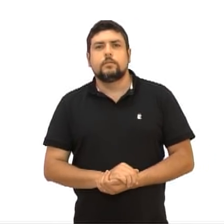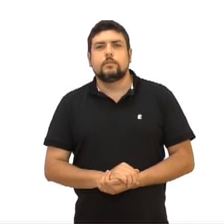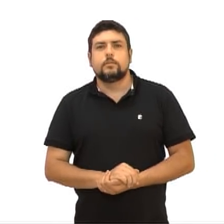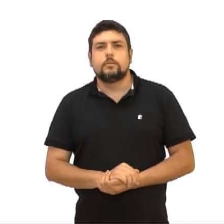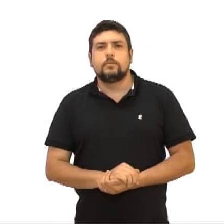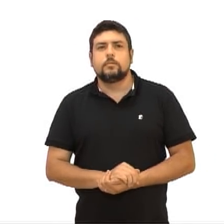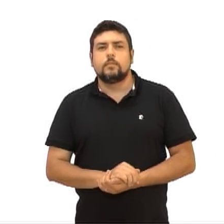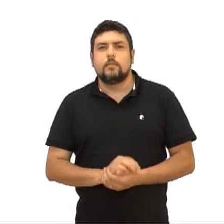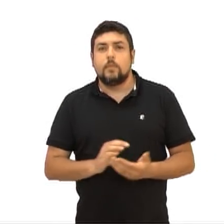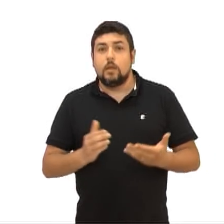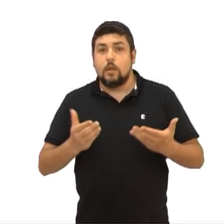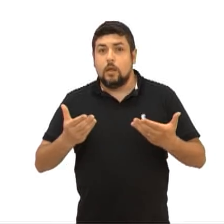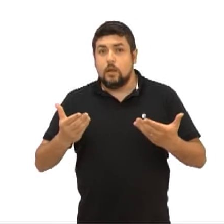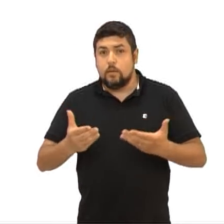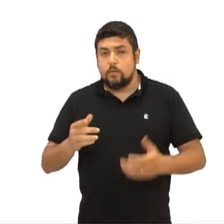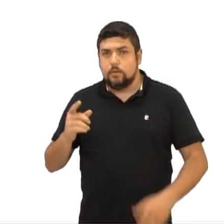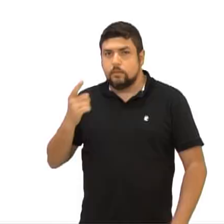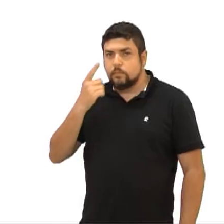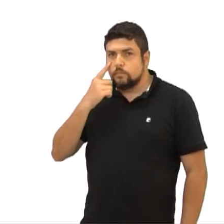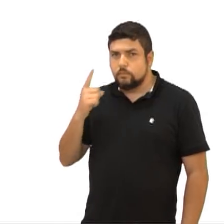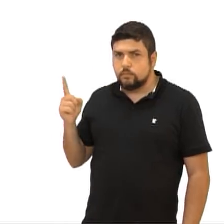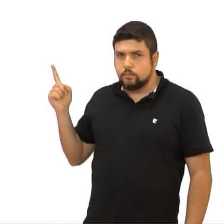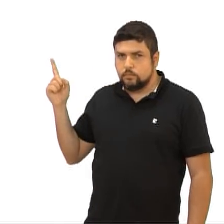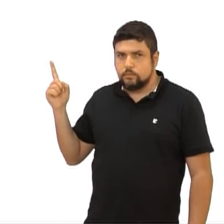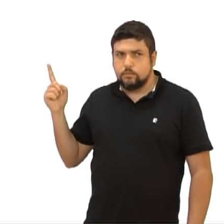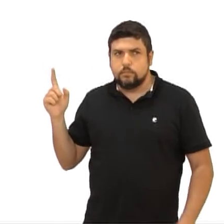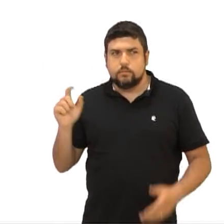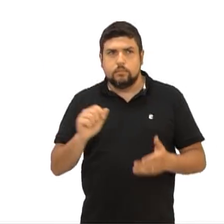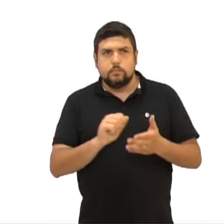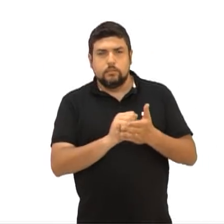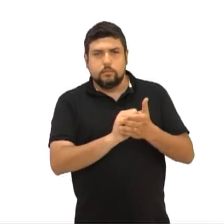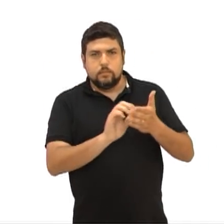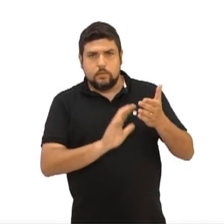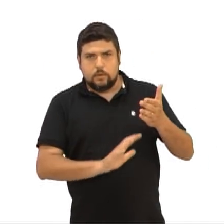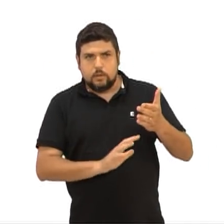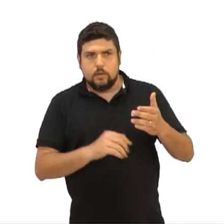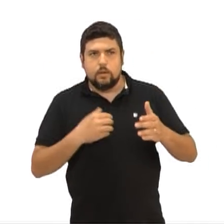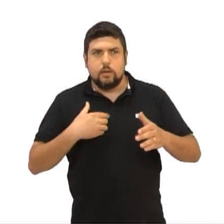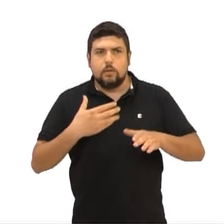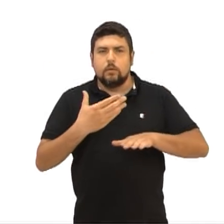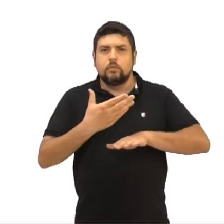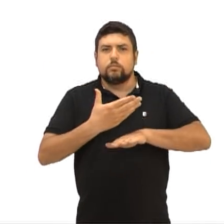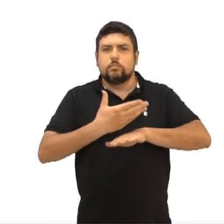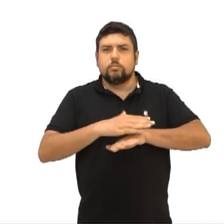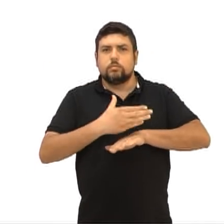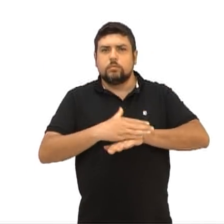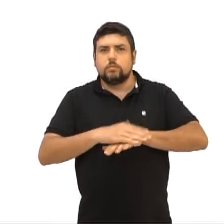Nesse exercício 2, em uma outra turma de 7 alunos,